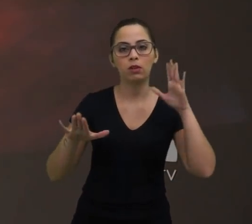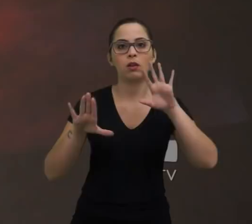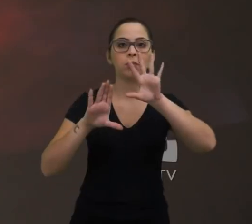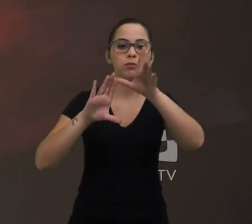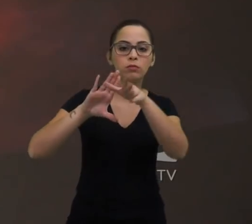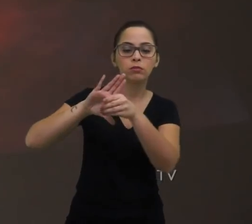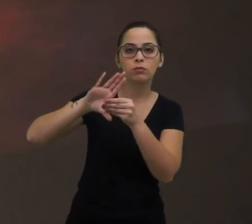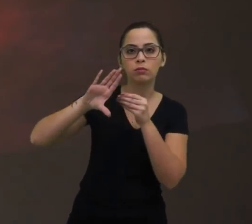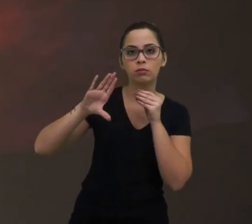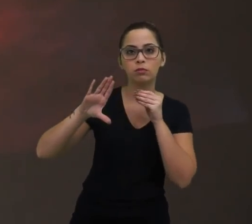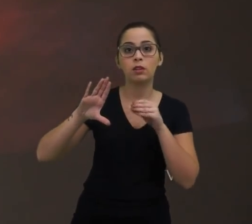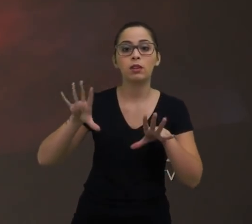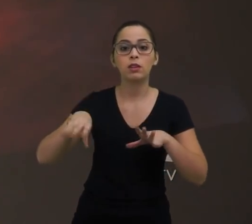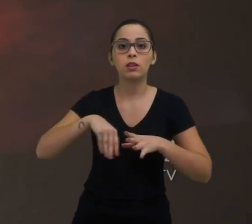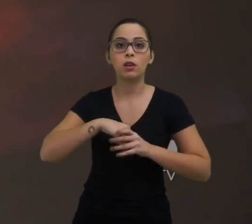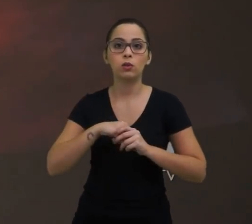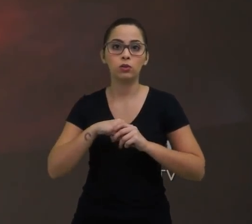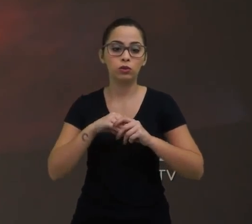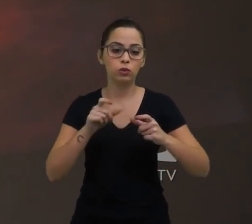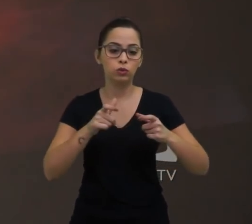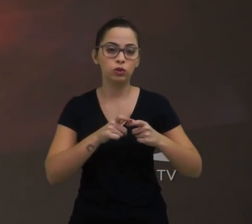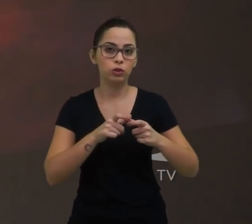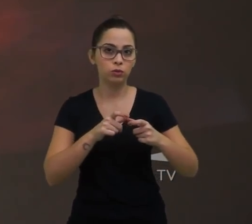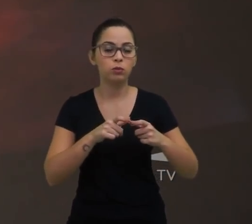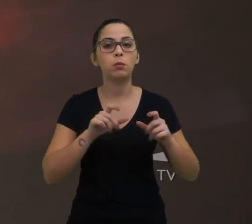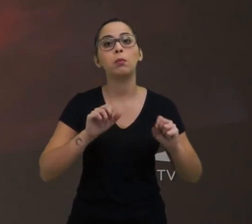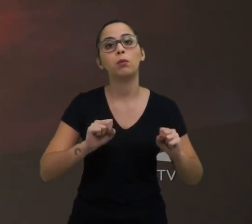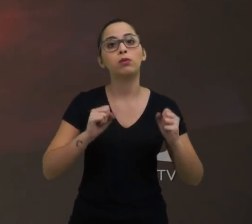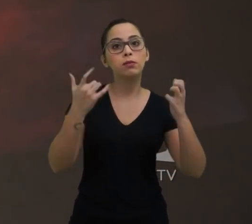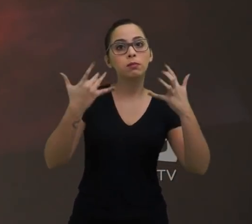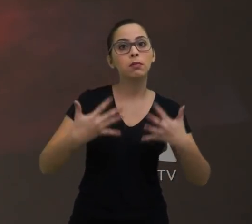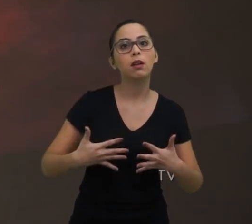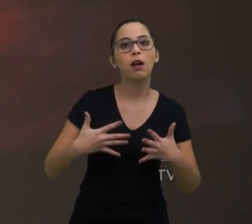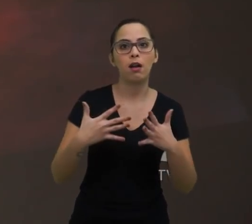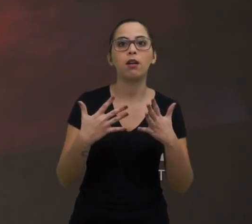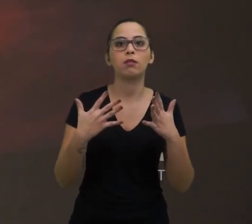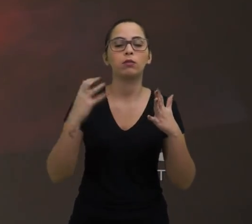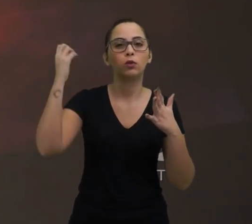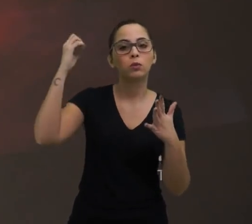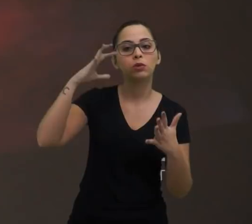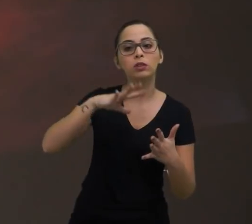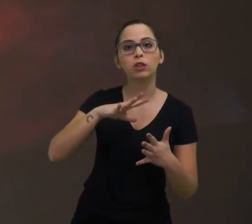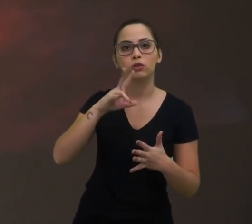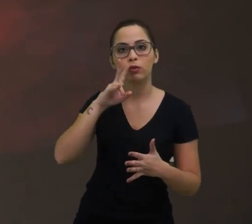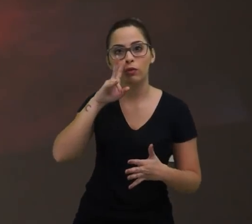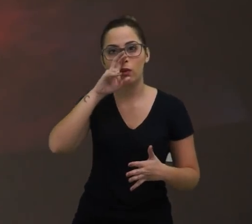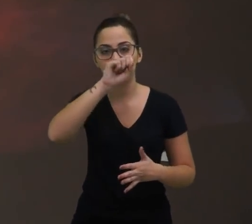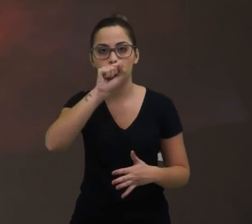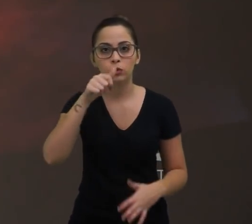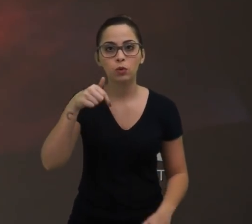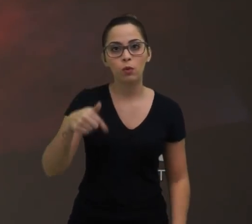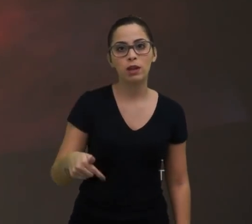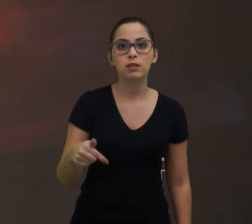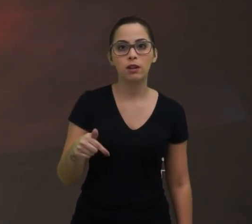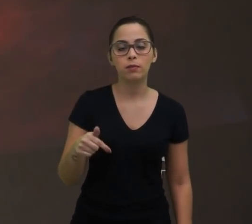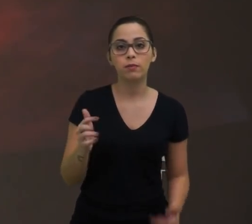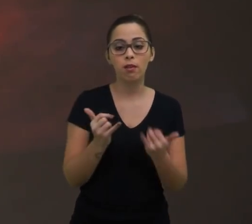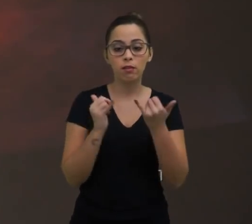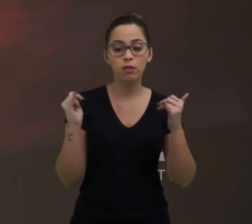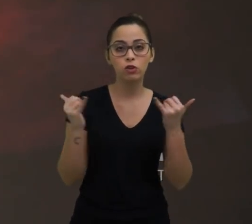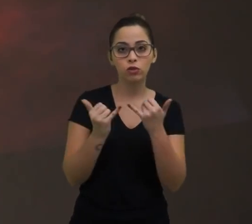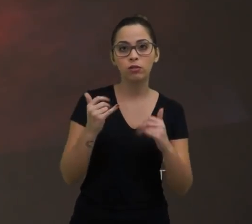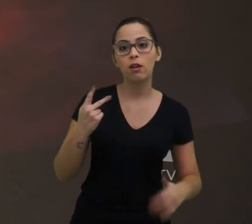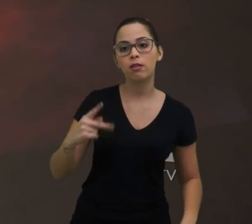energia cinética do jato, que é essas partículas que estão escapando na direção perpendicular aqui. Aquelas que eu falei para vocês, que elas vêm numa trajetória